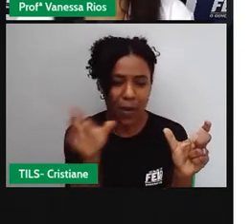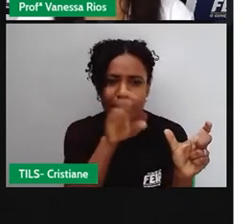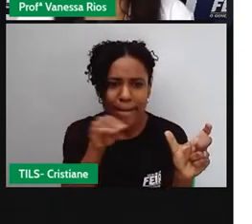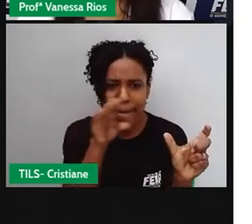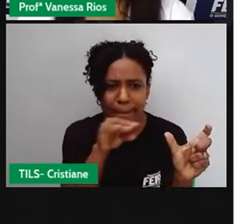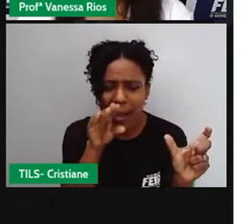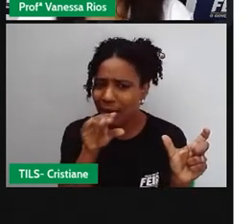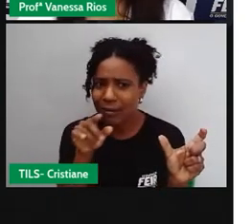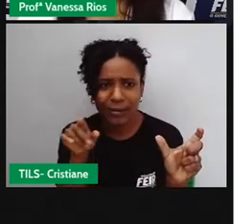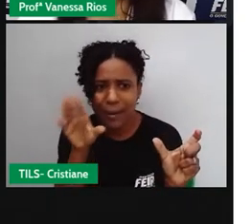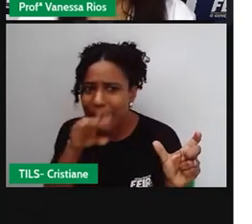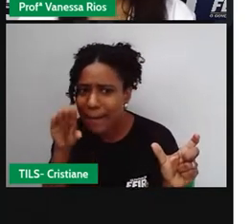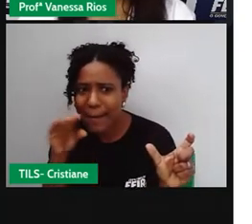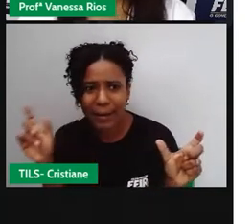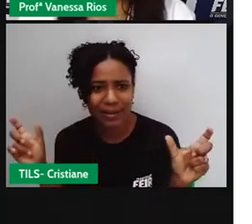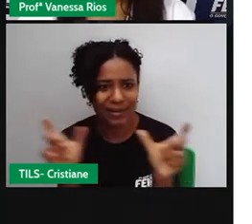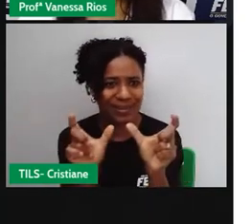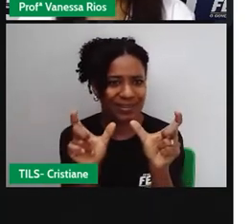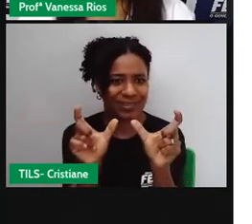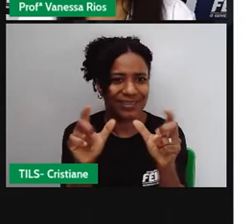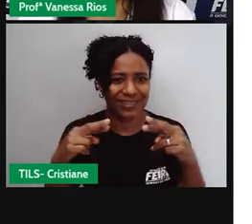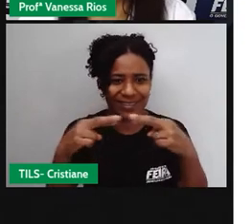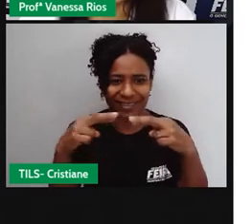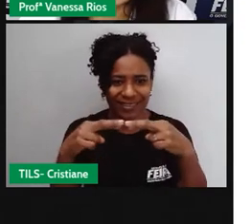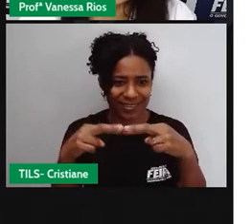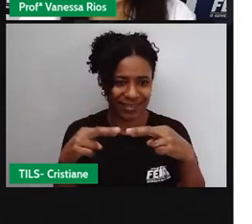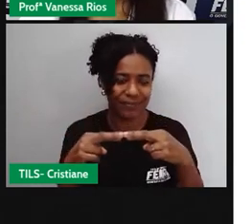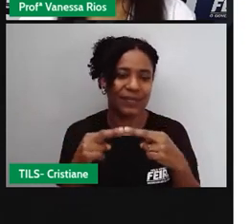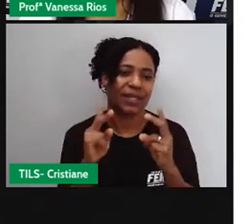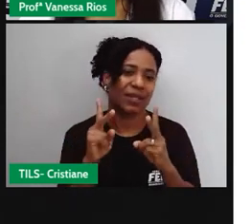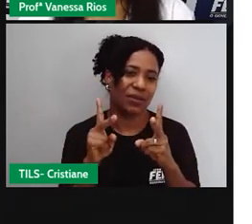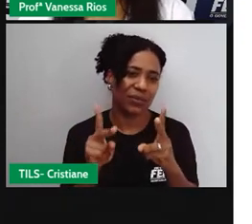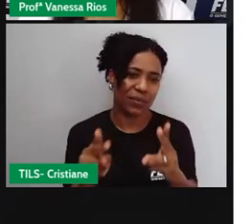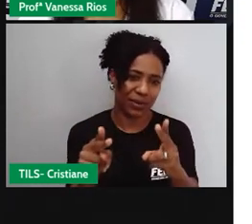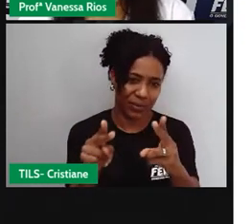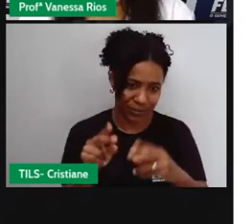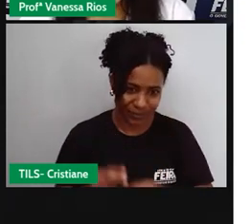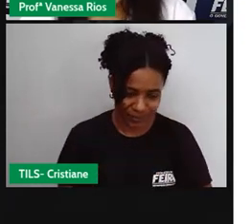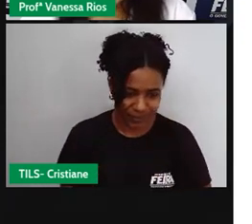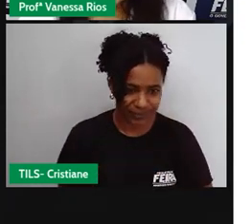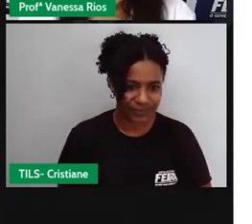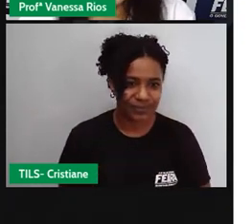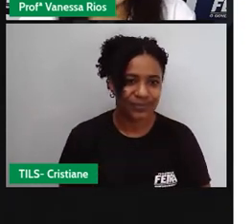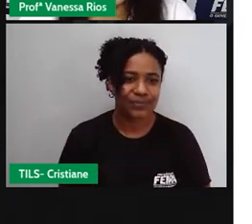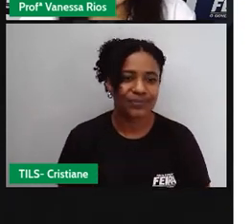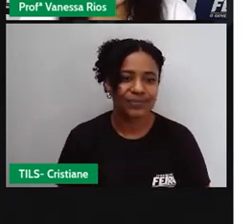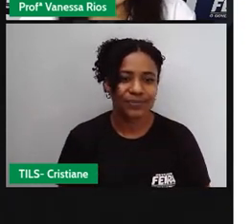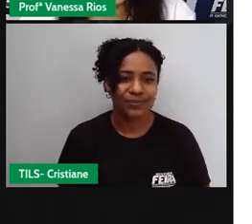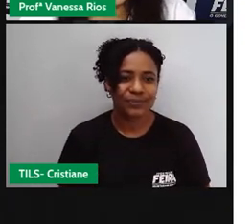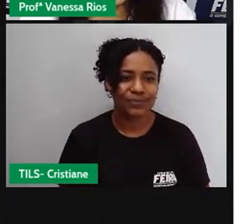a finalização de palavras para que elas rimem entre si.